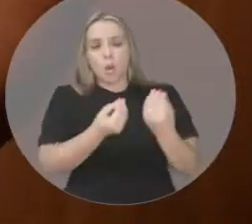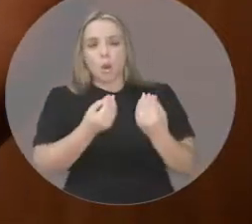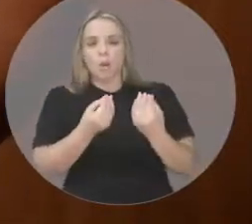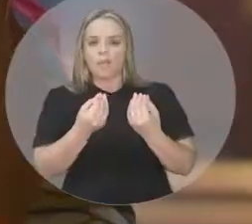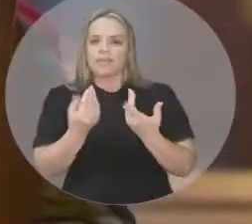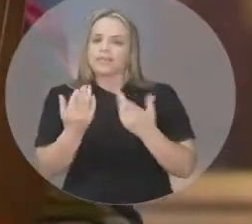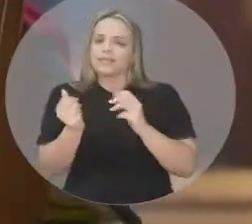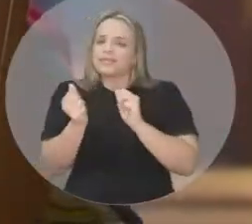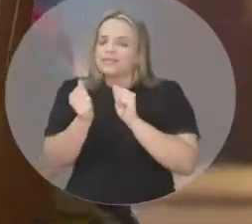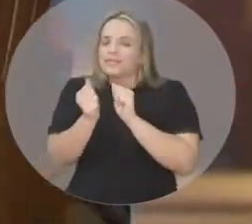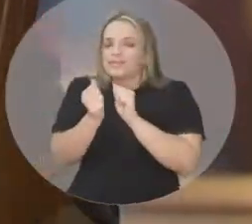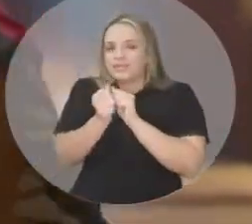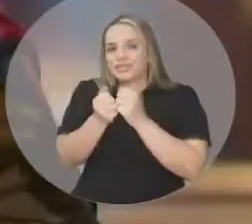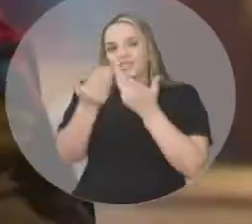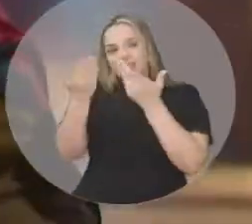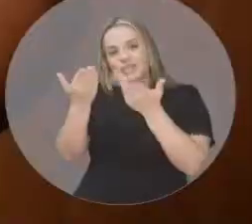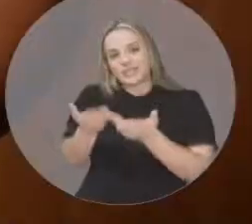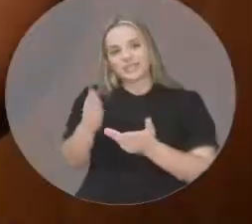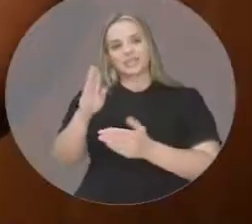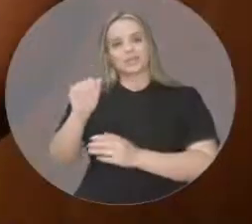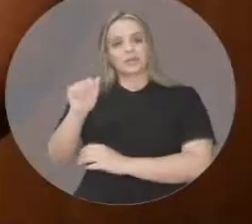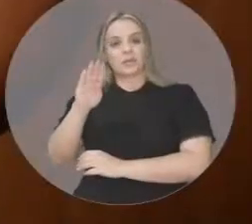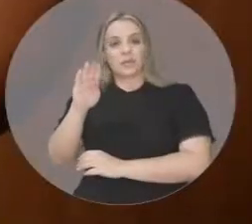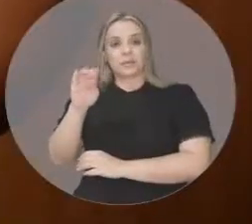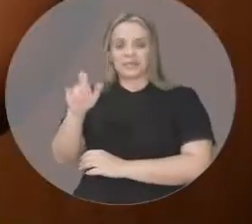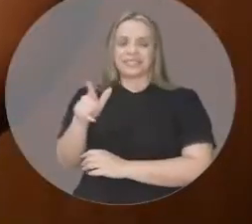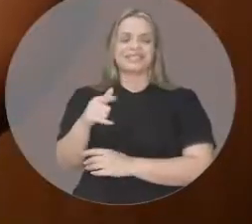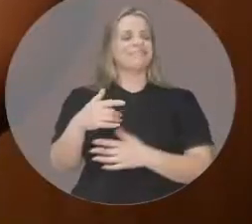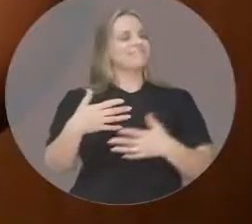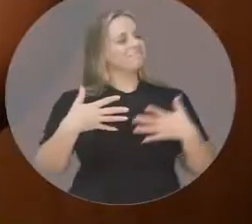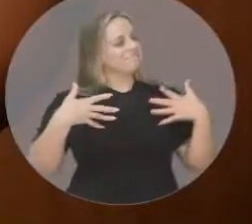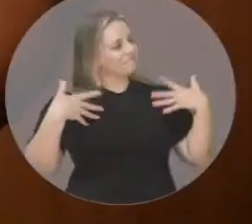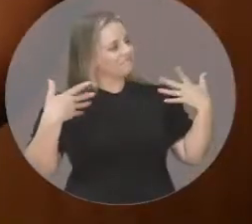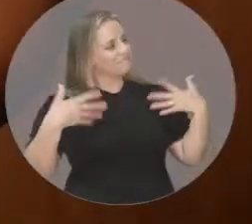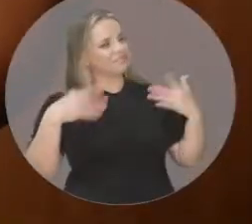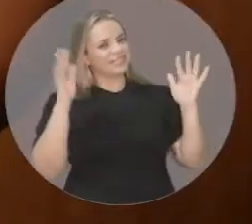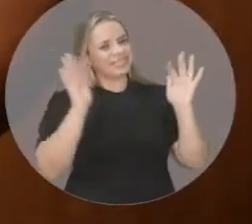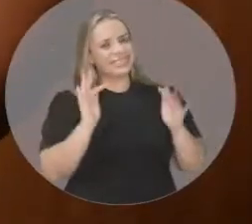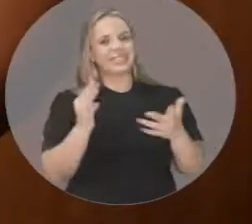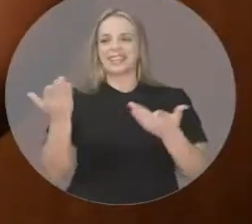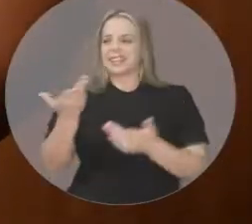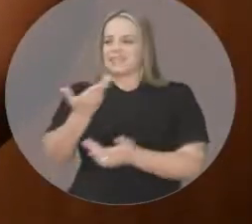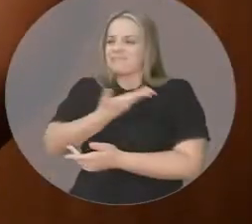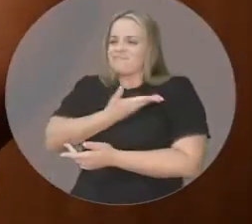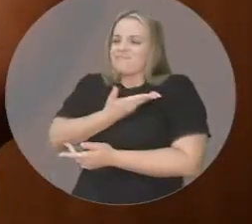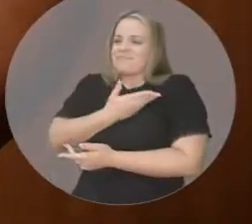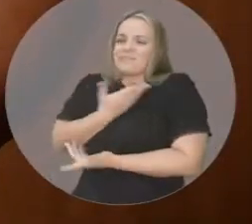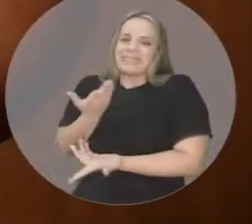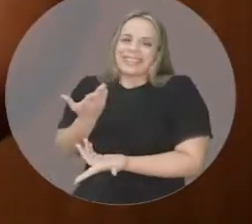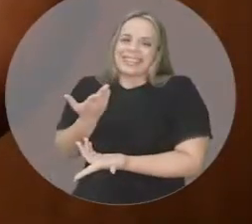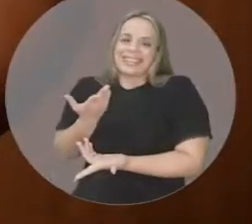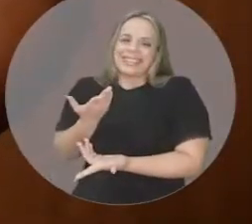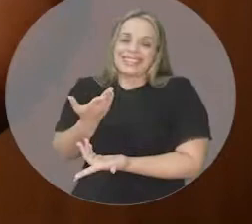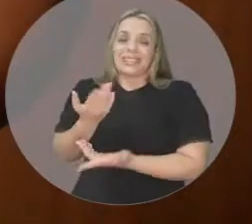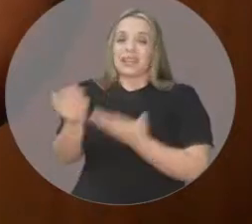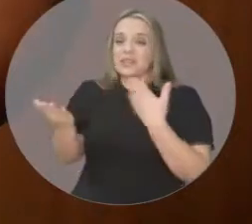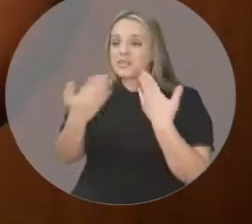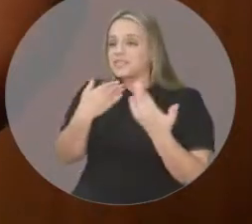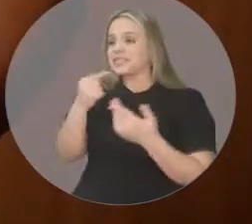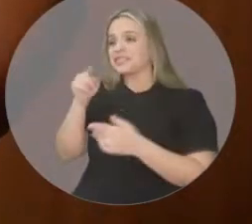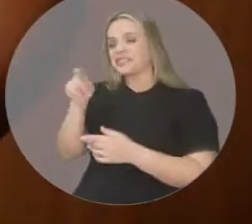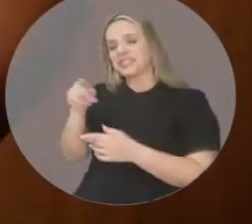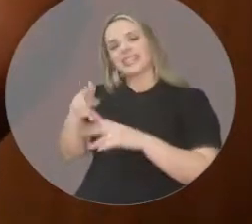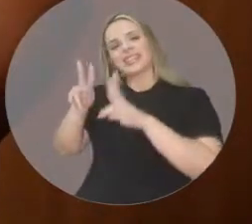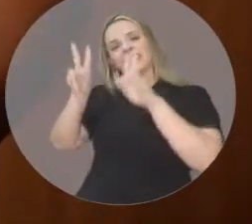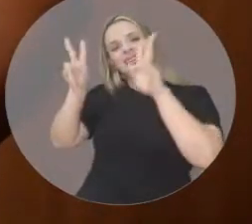o Siriri. Então, muito obrigado pela oportunidade, TV Assembleia Legislativa. E o Flor Ribeirinha hoje é referência nacional e